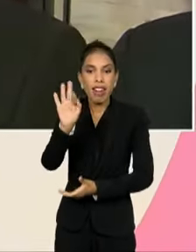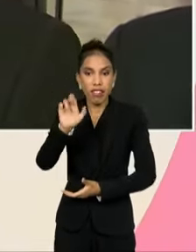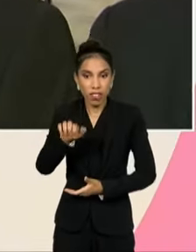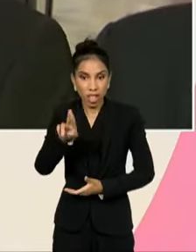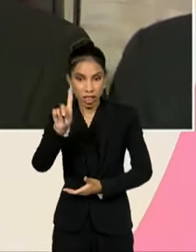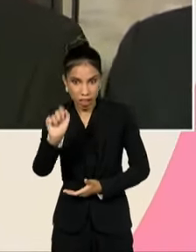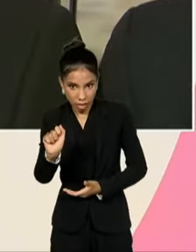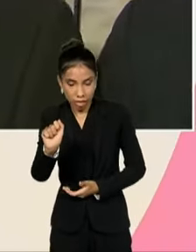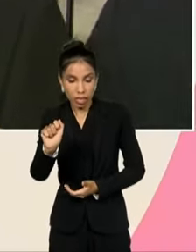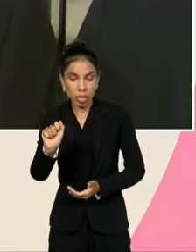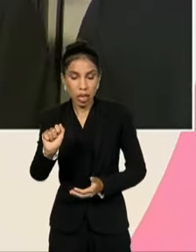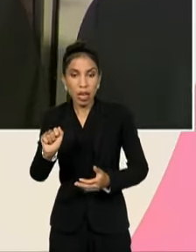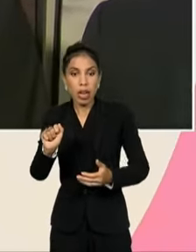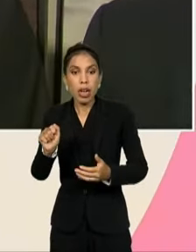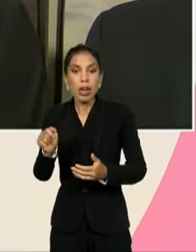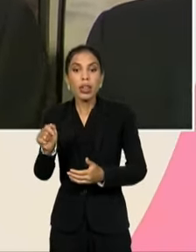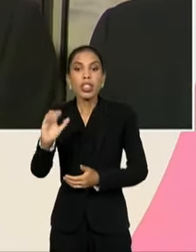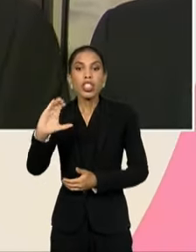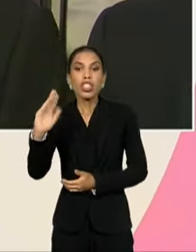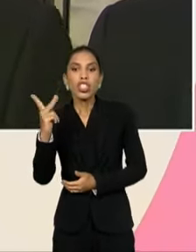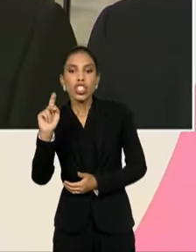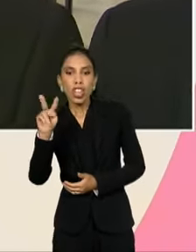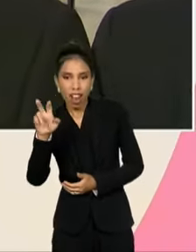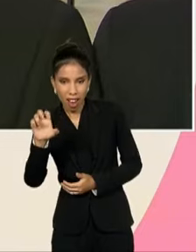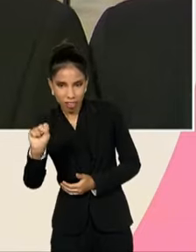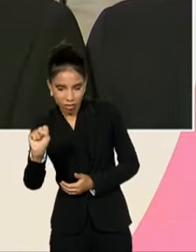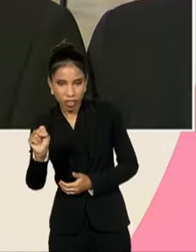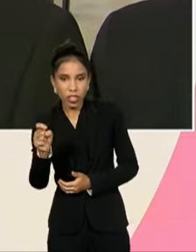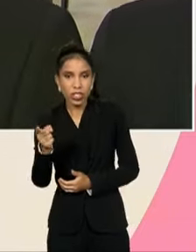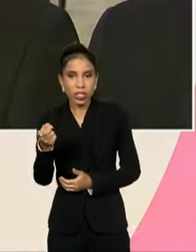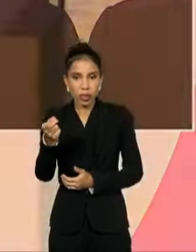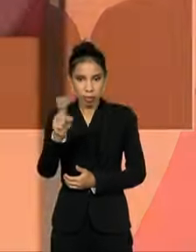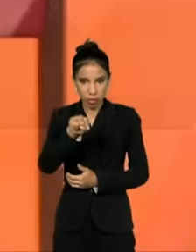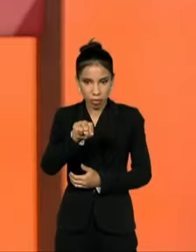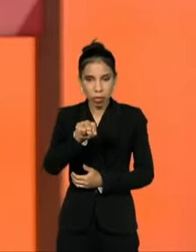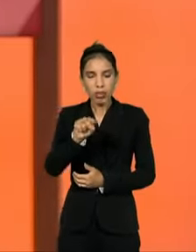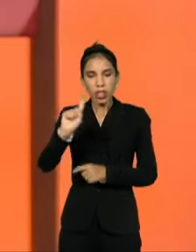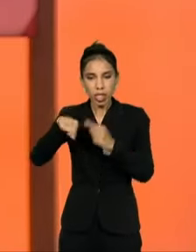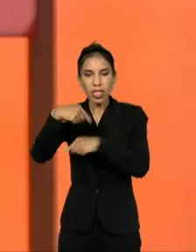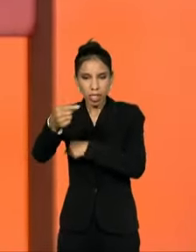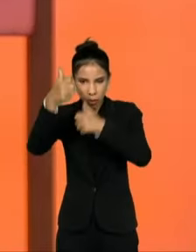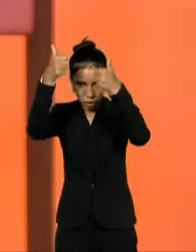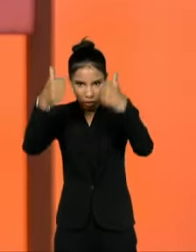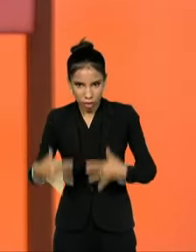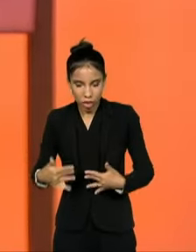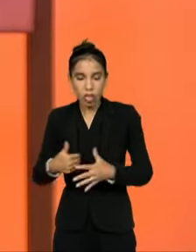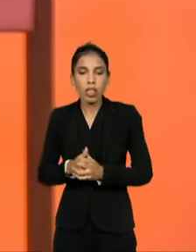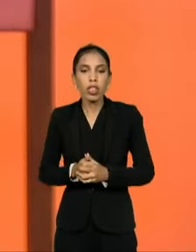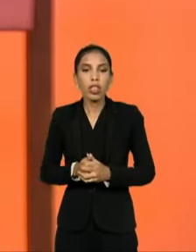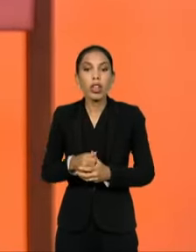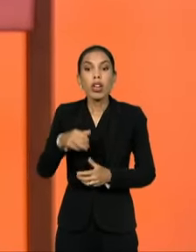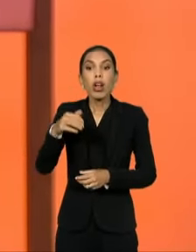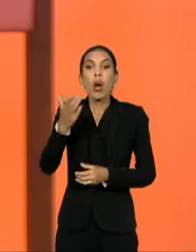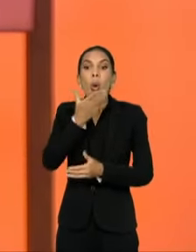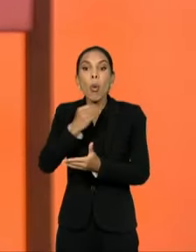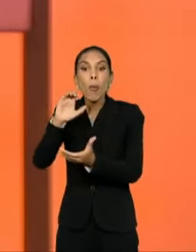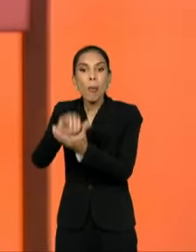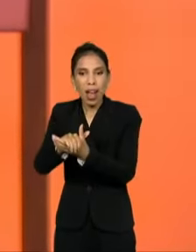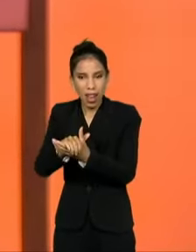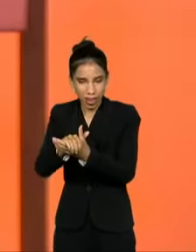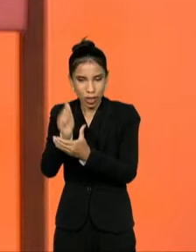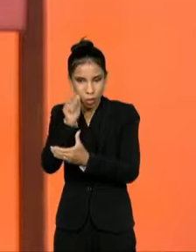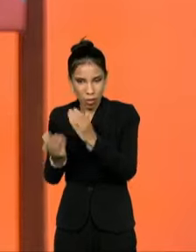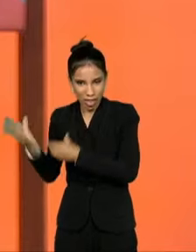liga, né? A Fernanda Chaves vai participar daqui a pouco. E o Marcelinho, que é o marido dela, né,